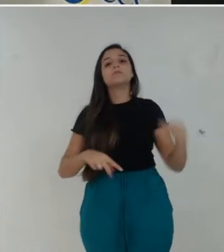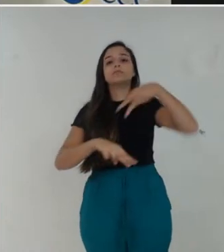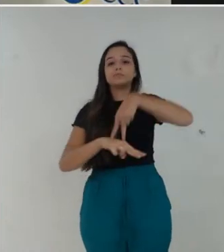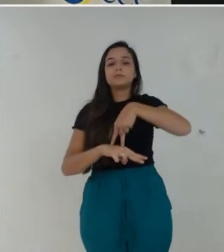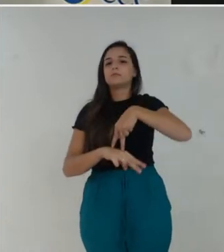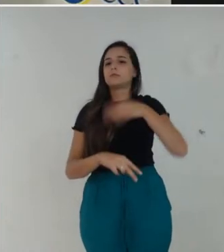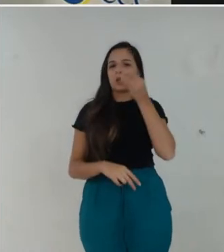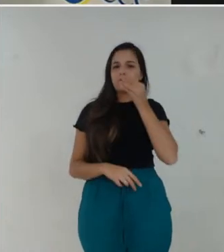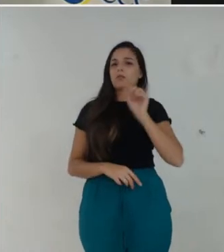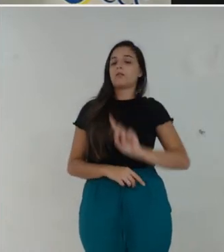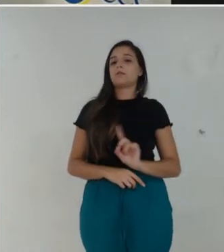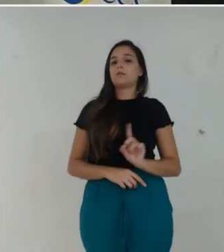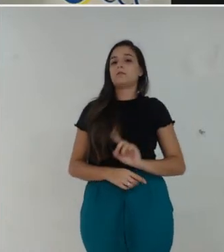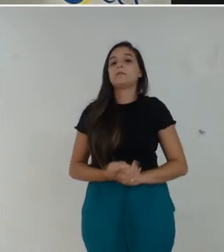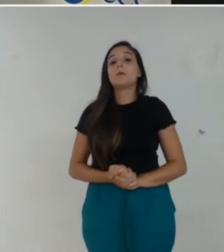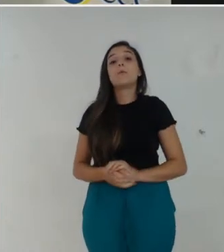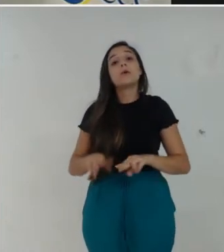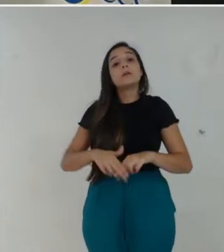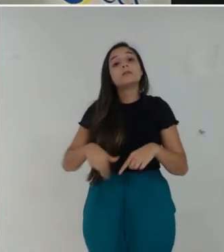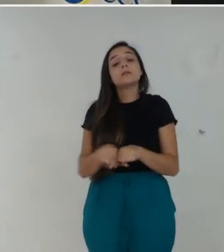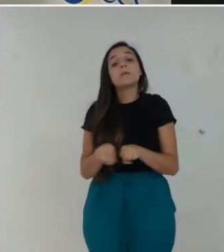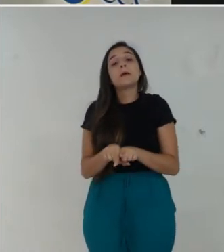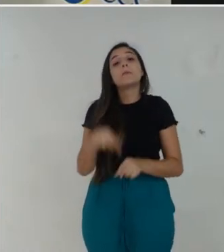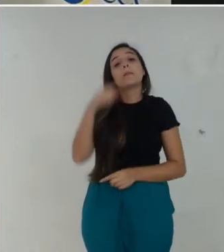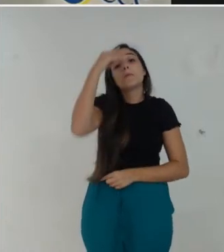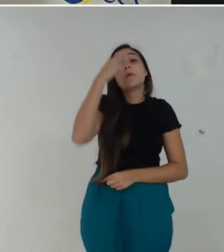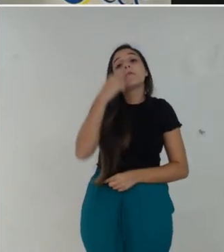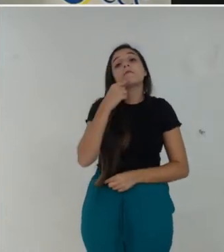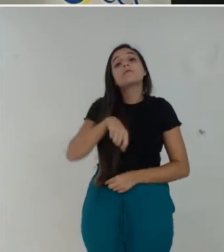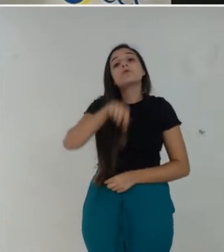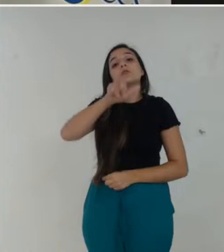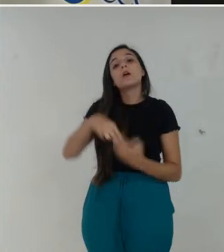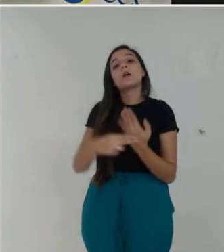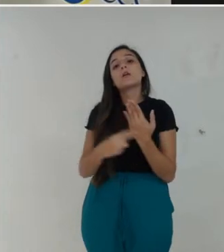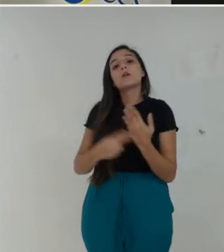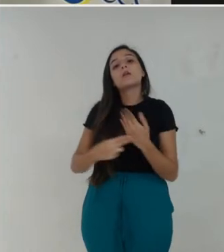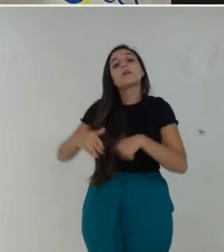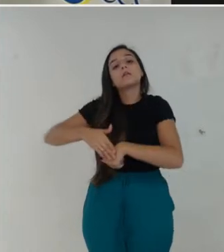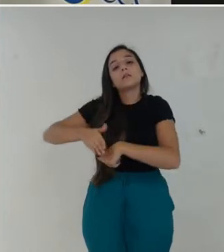é a autoria e o perfil desses autores, né?